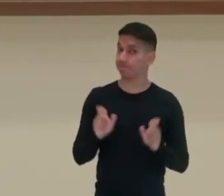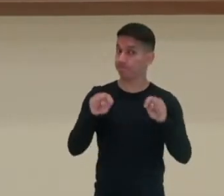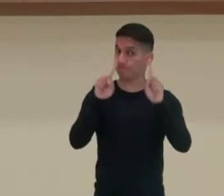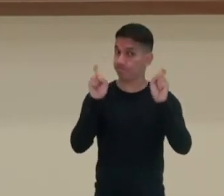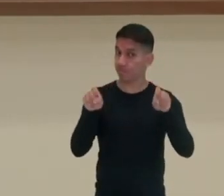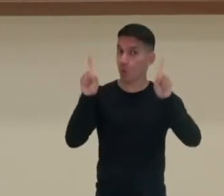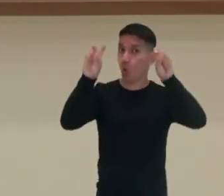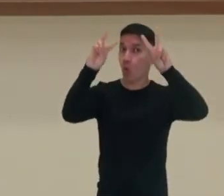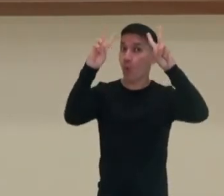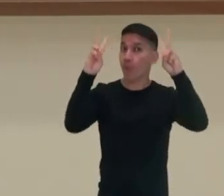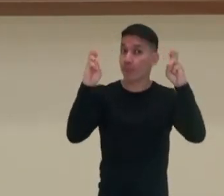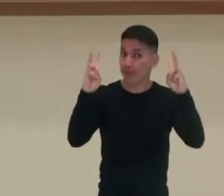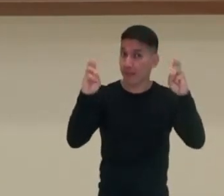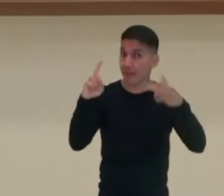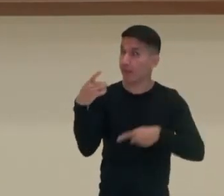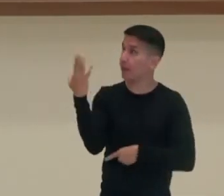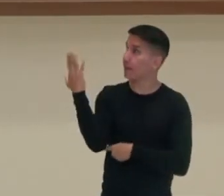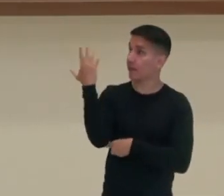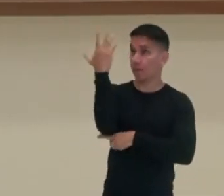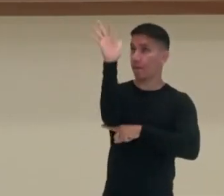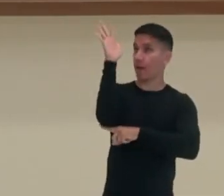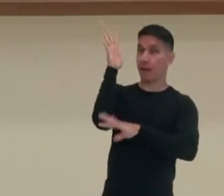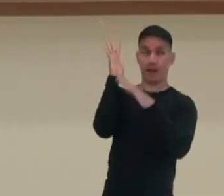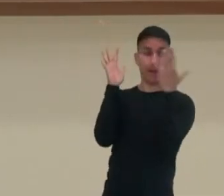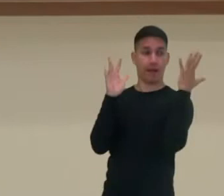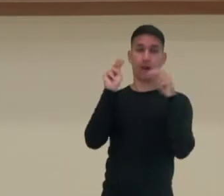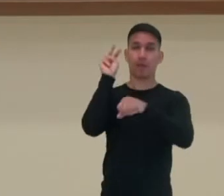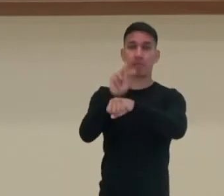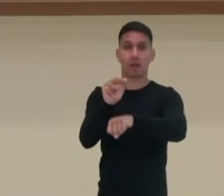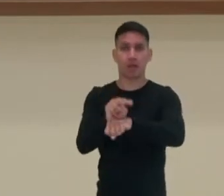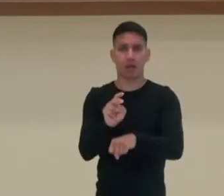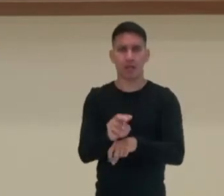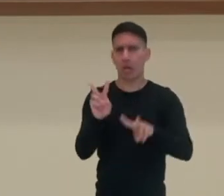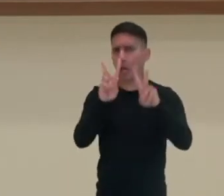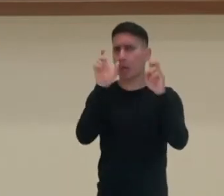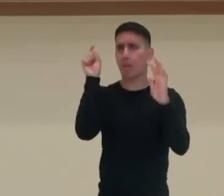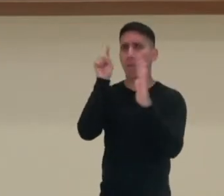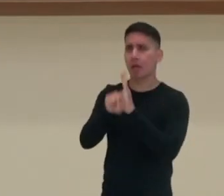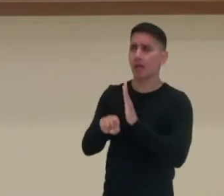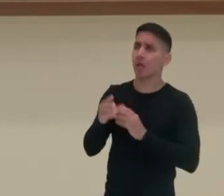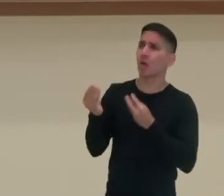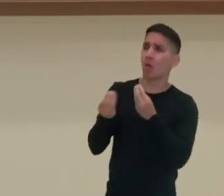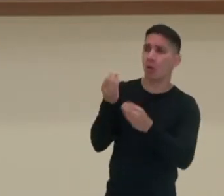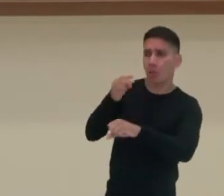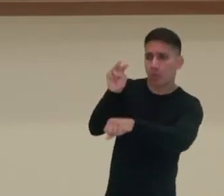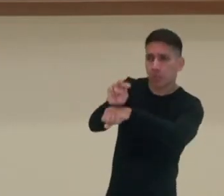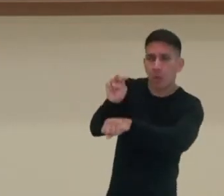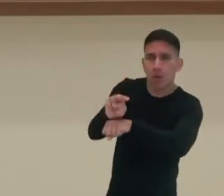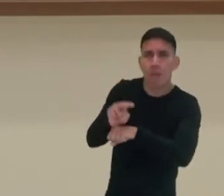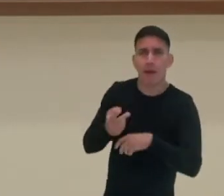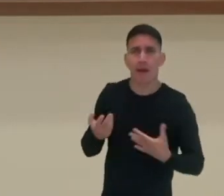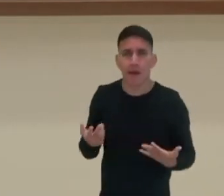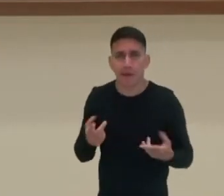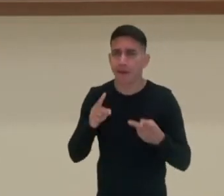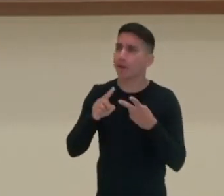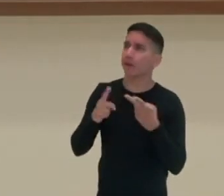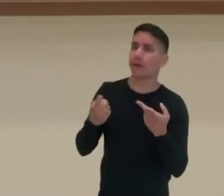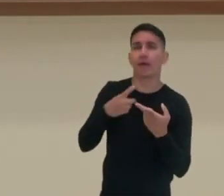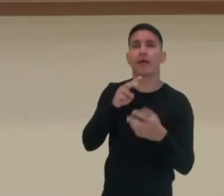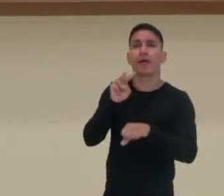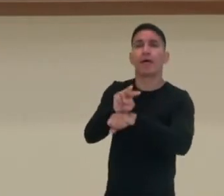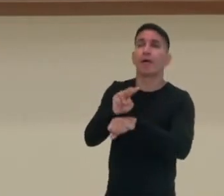Tema é meio ambiente. Que perguntas você faria? Será que você perguntaria sobre a preservação, sobre como está